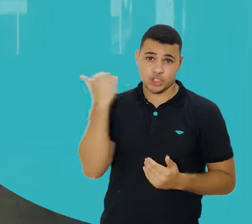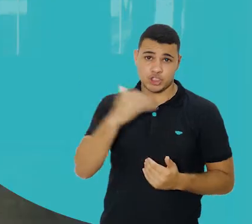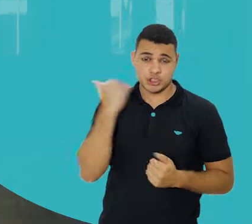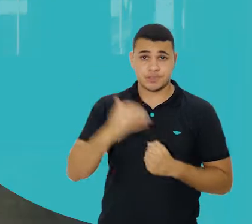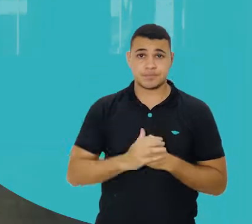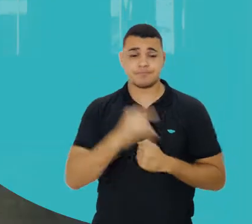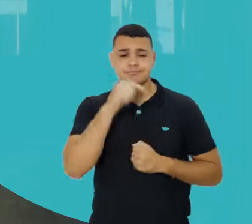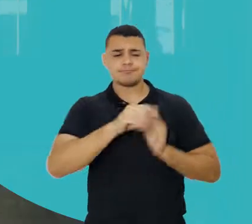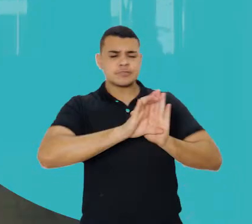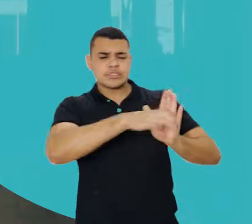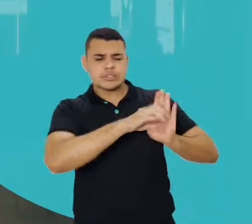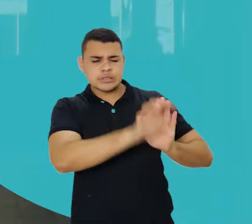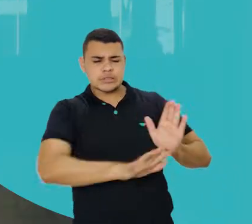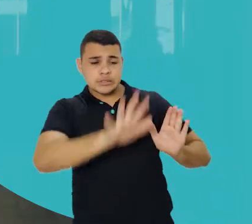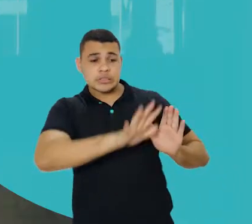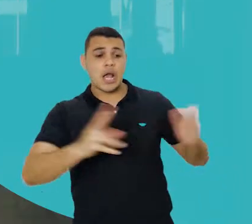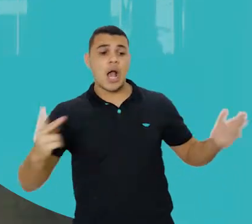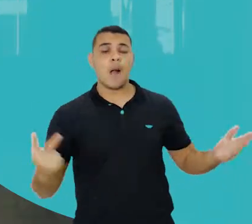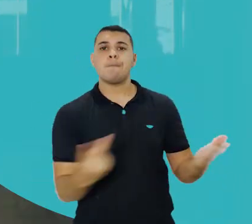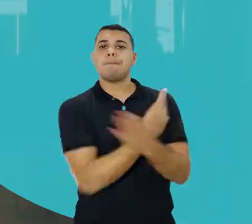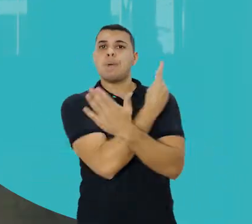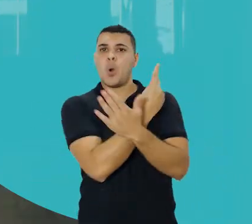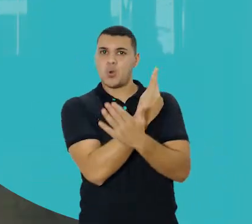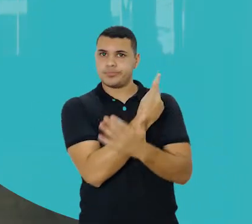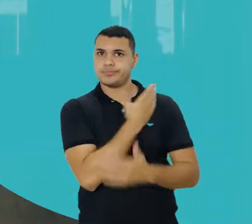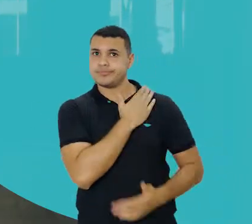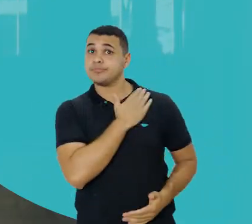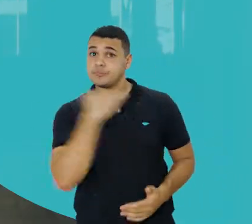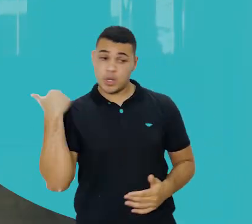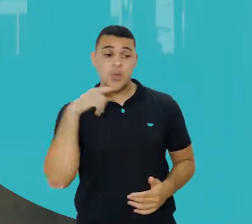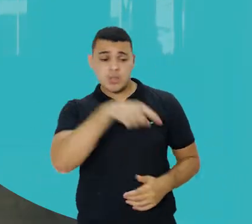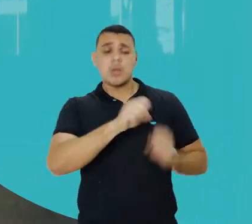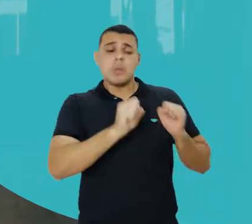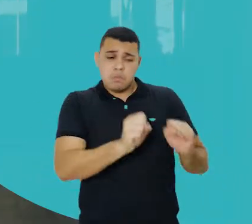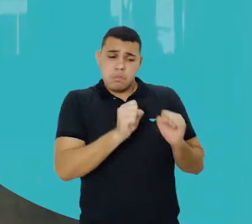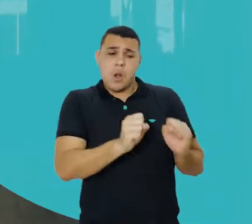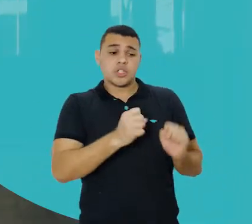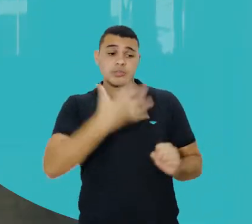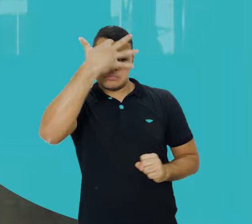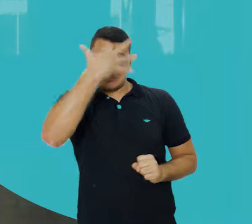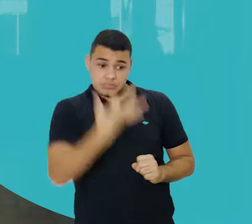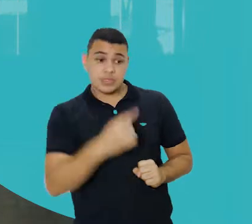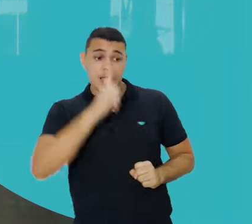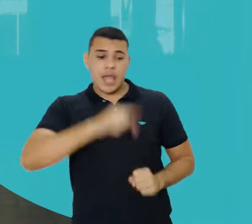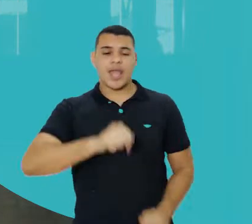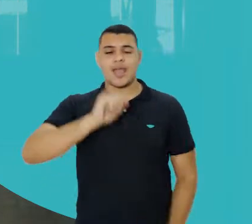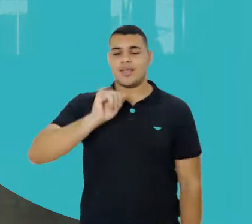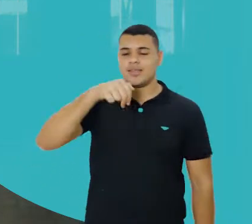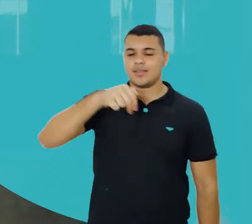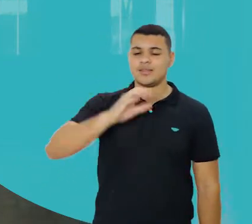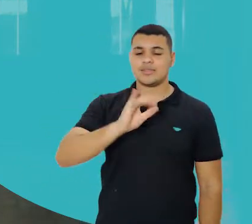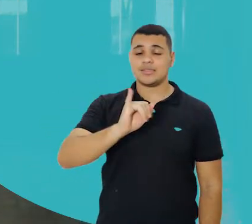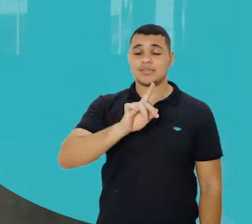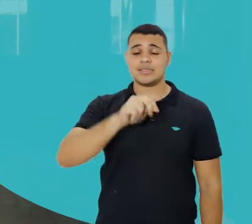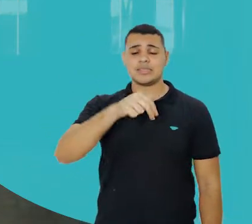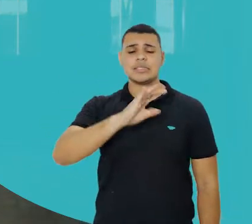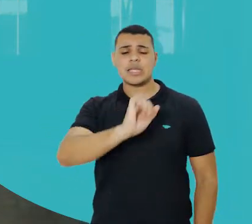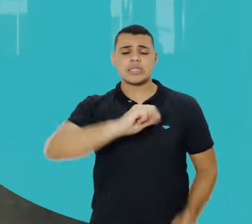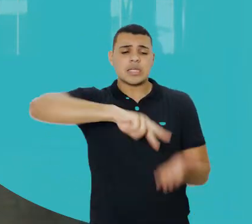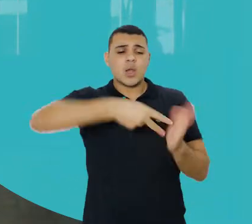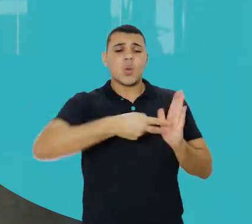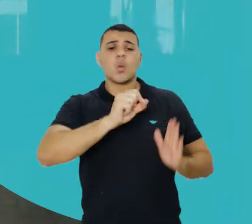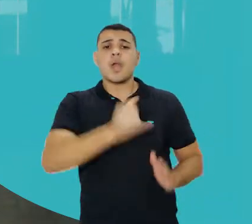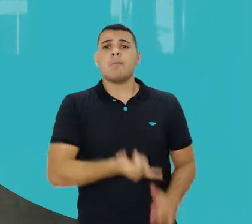Tá? Quer dizer, a mortalidade seria pode ser entendida como a incidência de